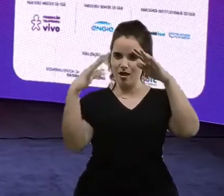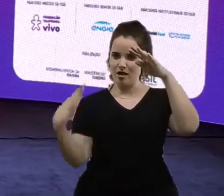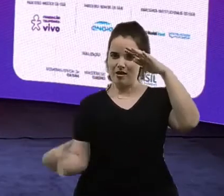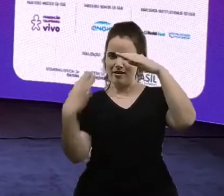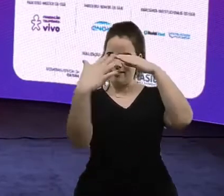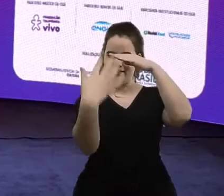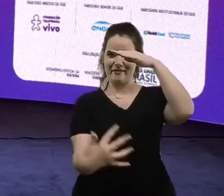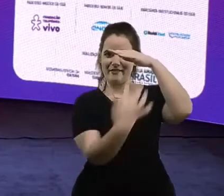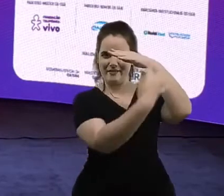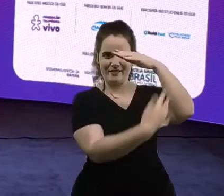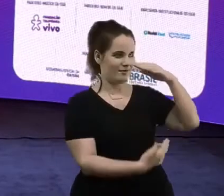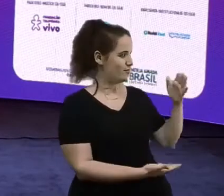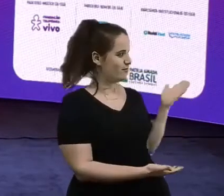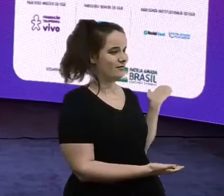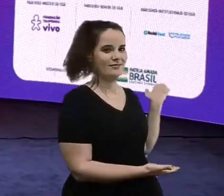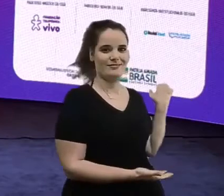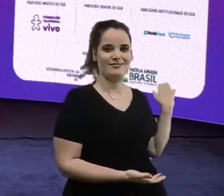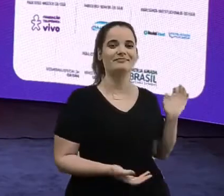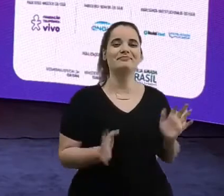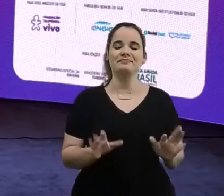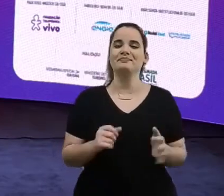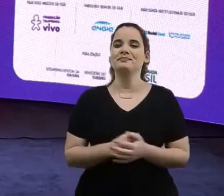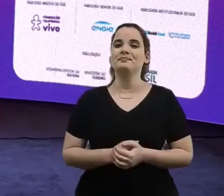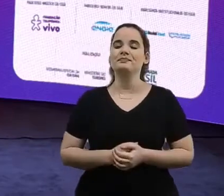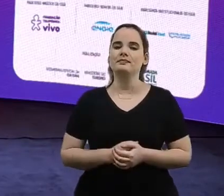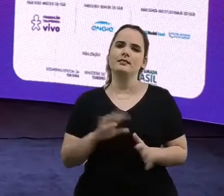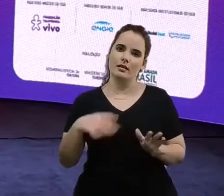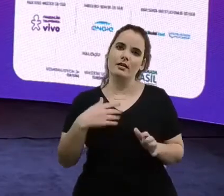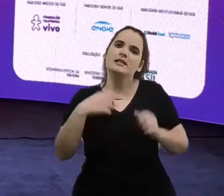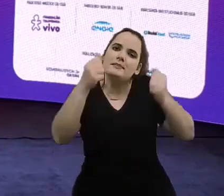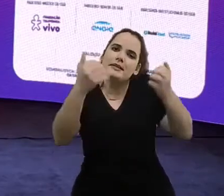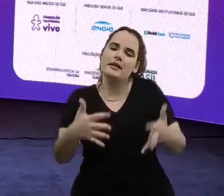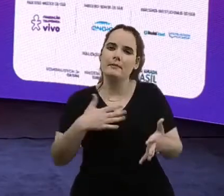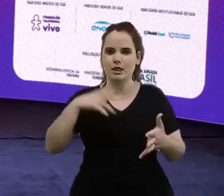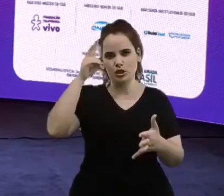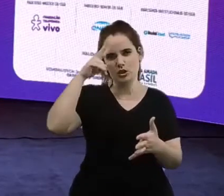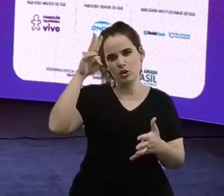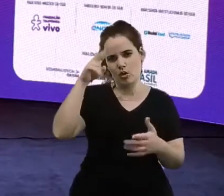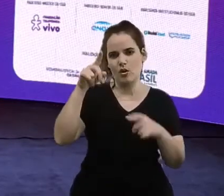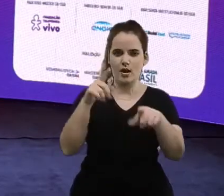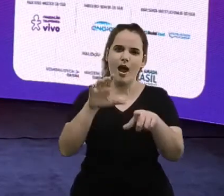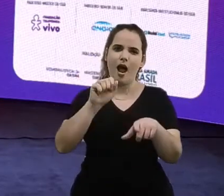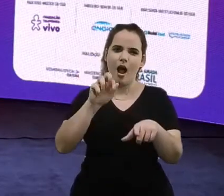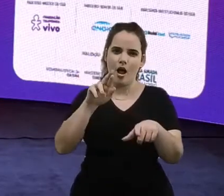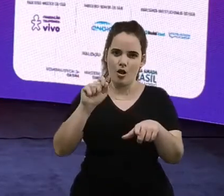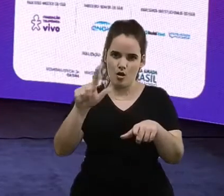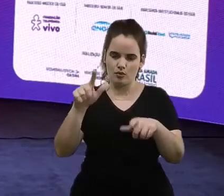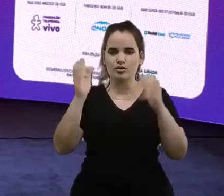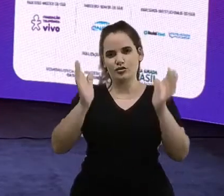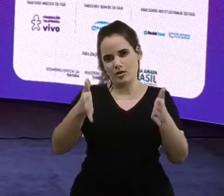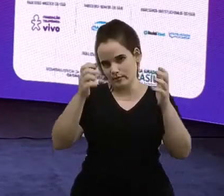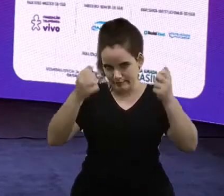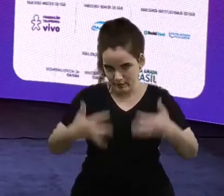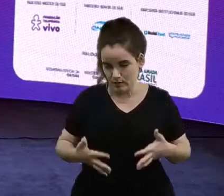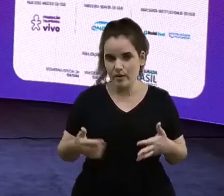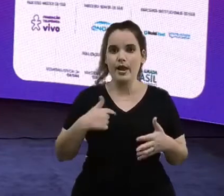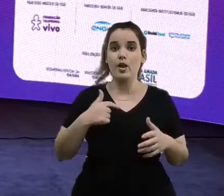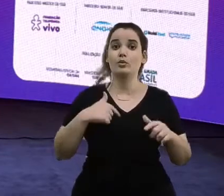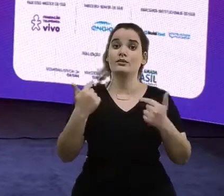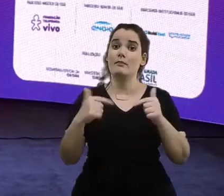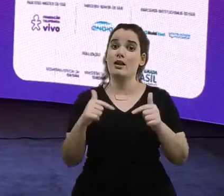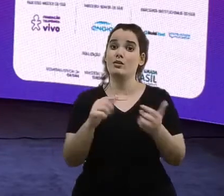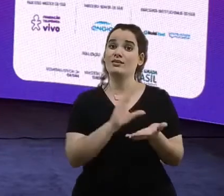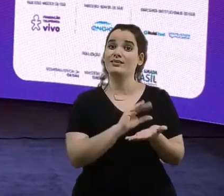Então, para comentar com vocês um pouco da minha trajetória, então, como a Carol falou, eu trabalho com dados desde que eu me formei